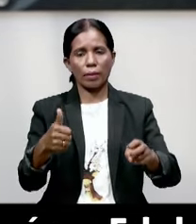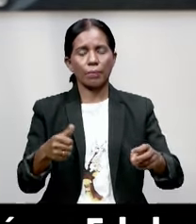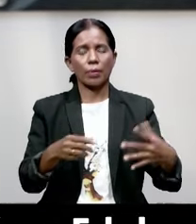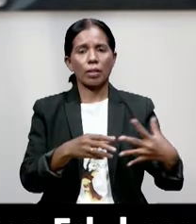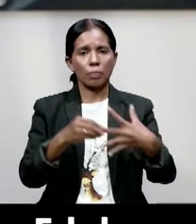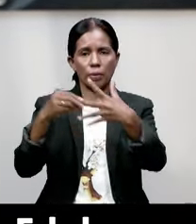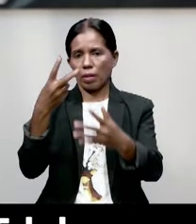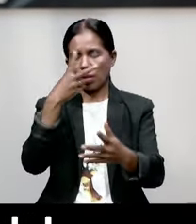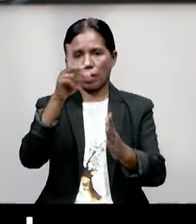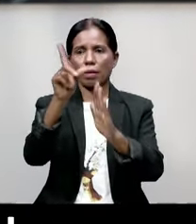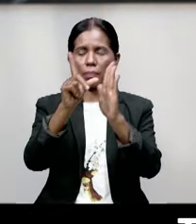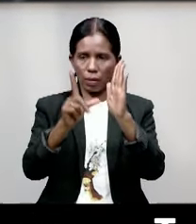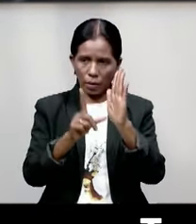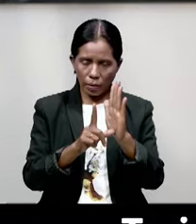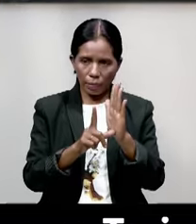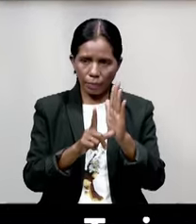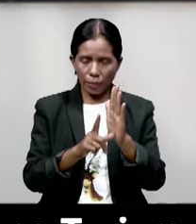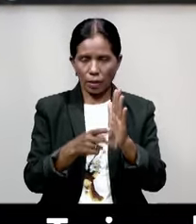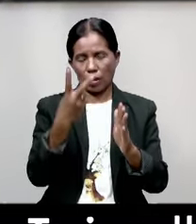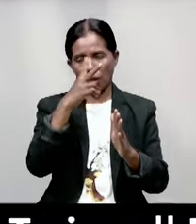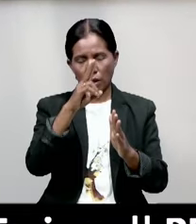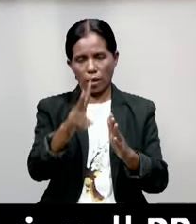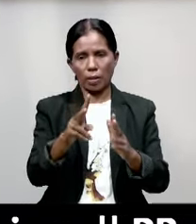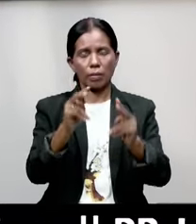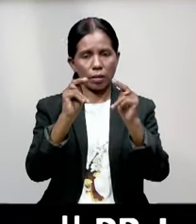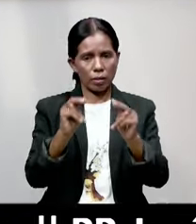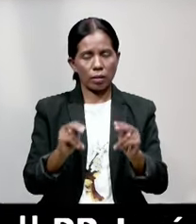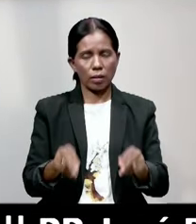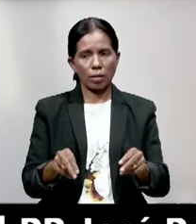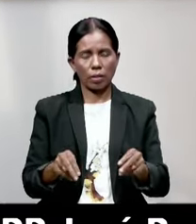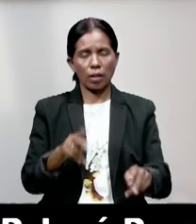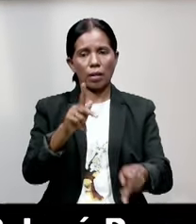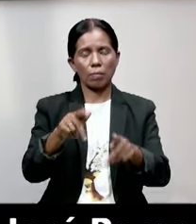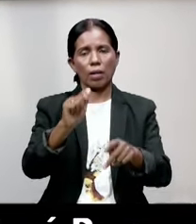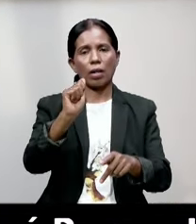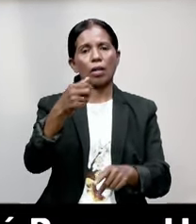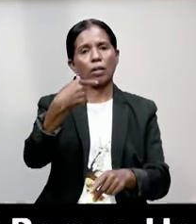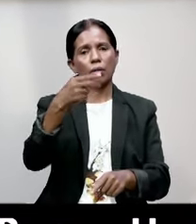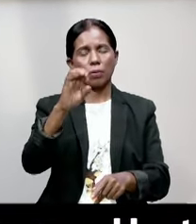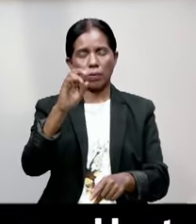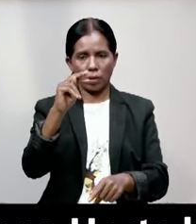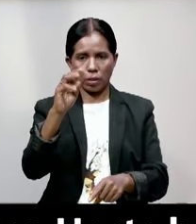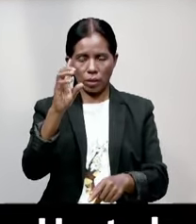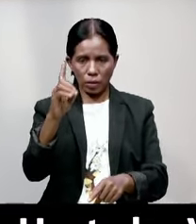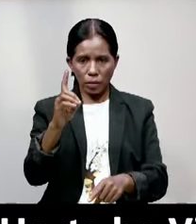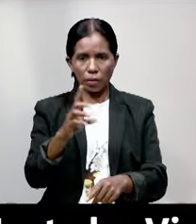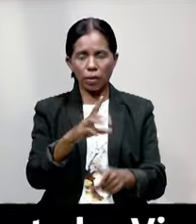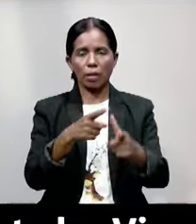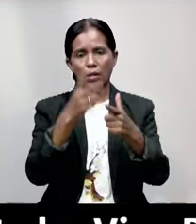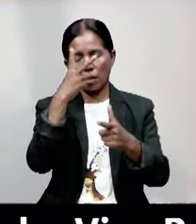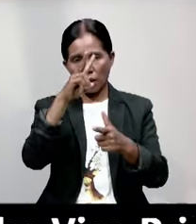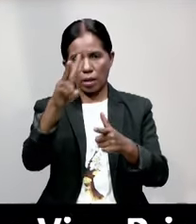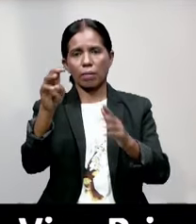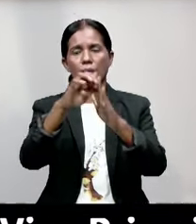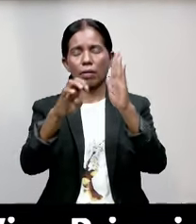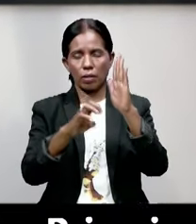lei, e hareba ia interesse de lio para o guido ninho, haremos ba ia estado